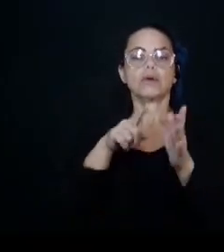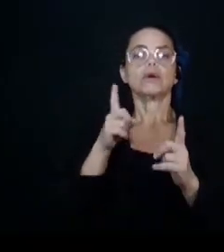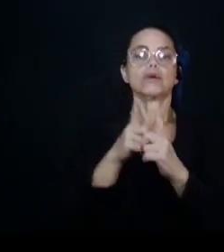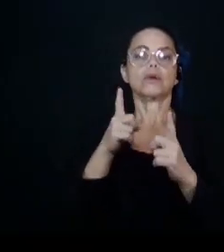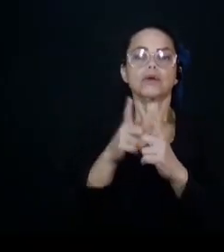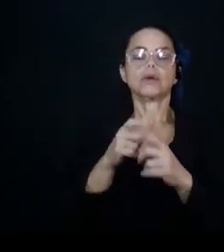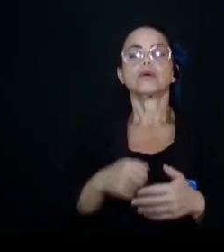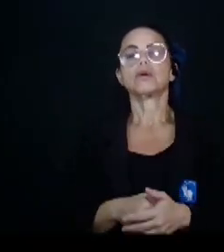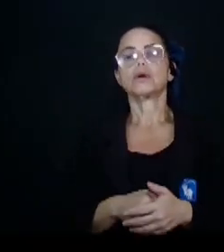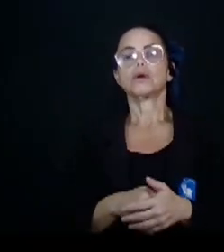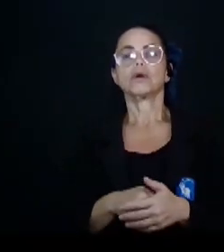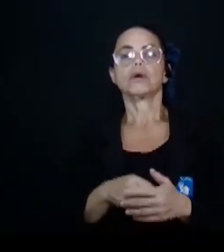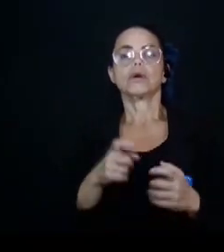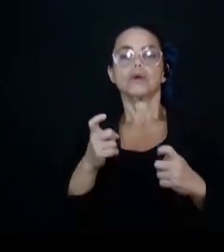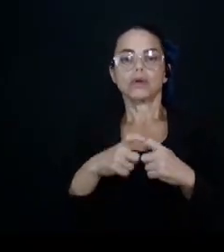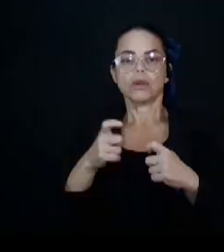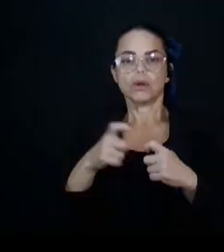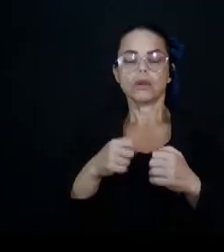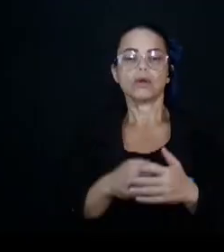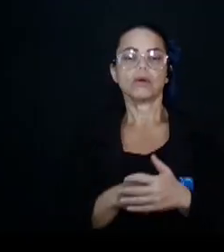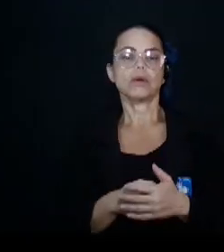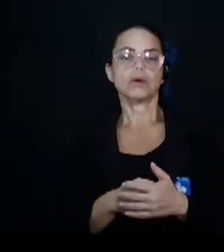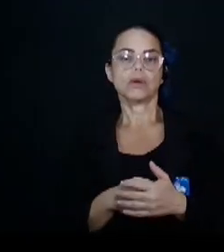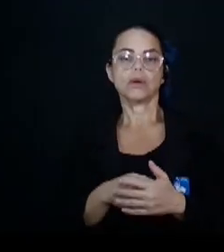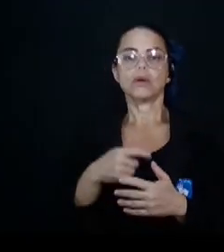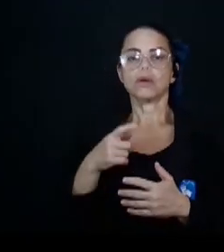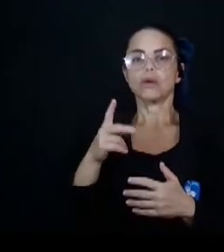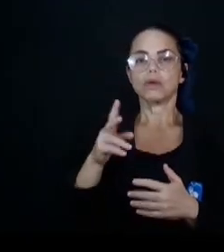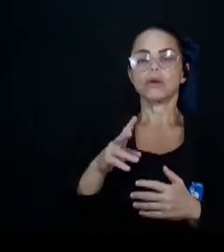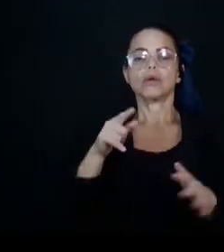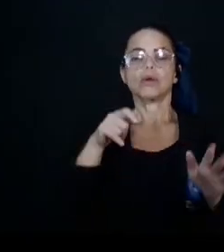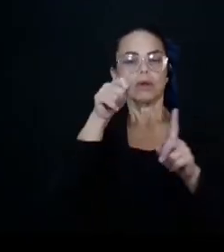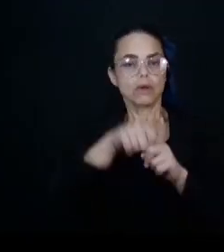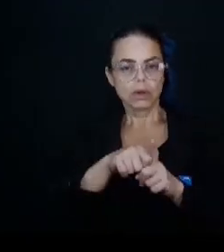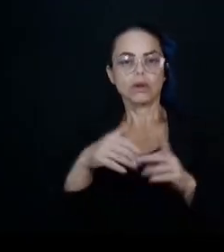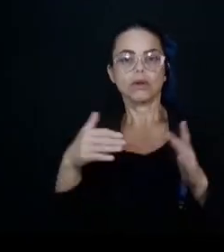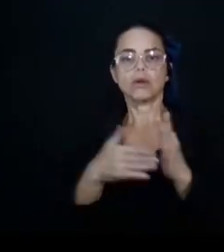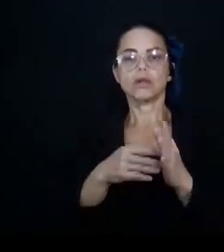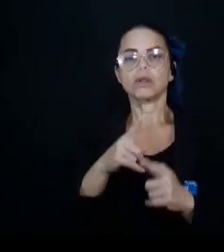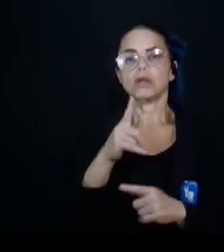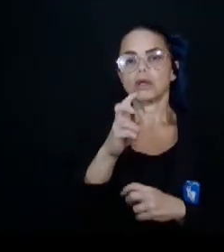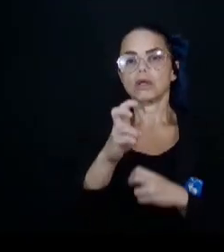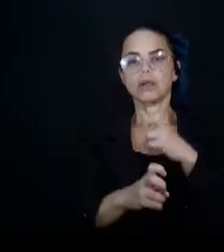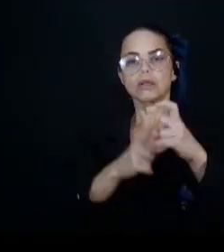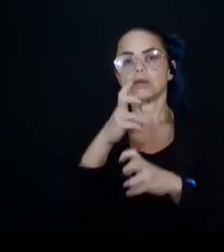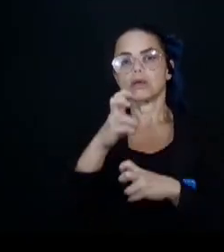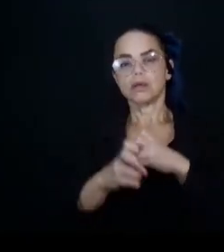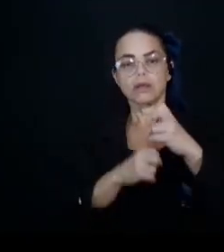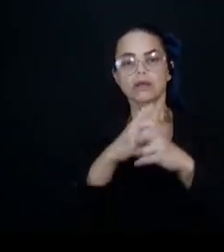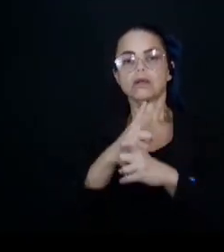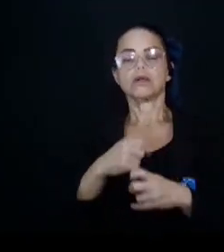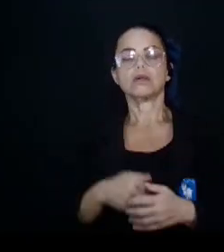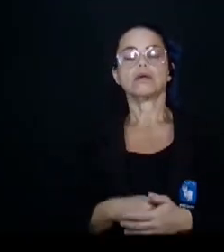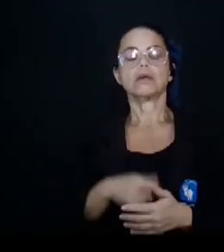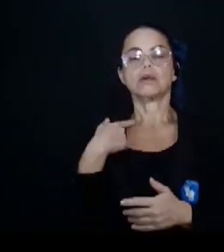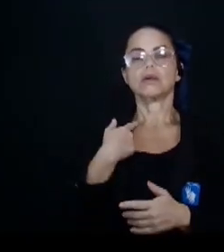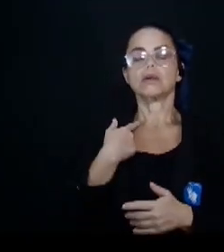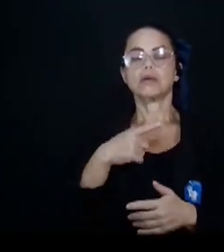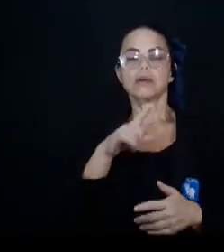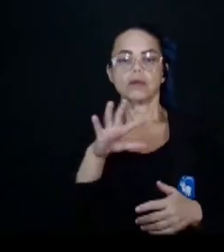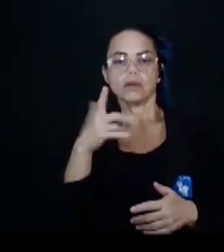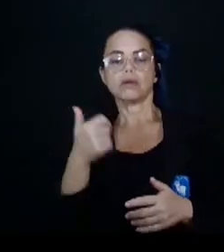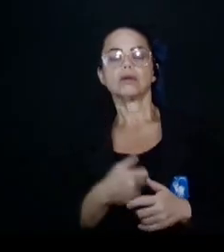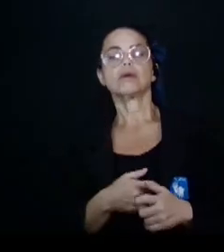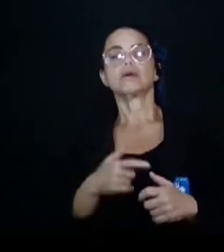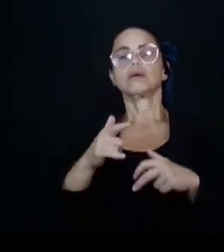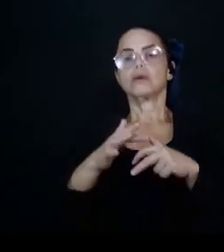né, de mensais, às vezes até quinzenais, a depender das intercorrências que esse paciente pode ter.